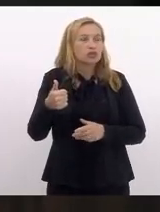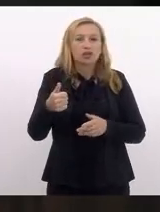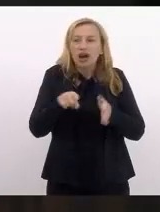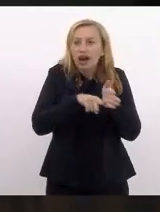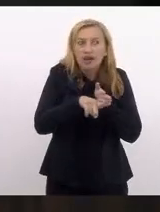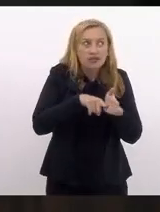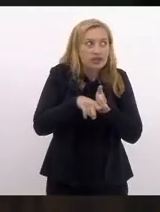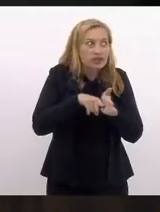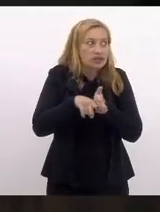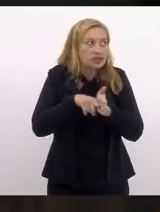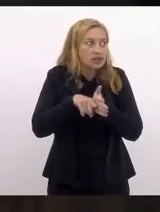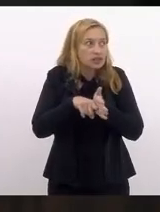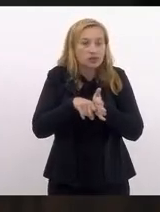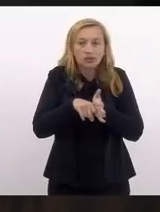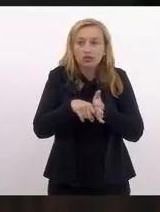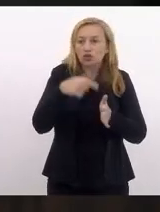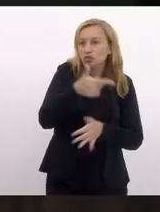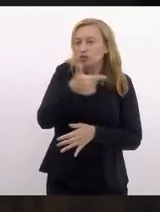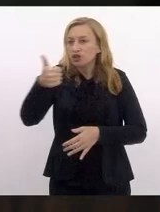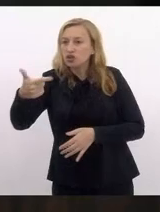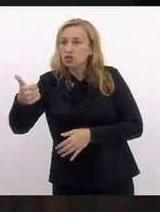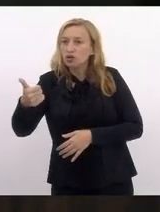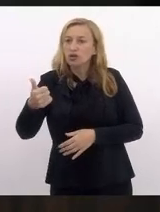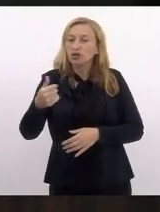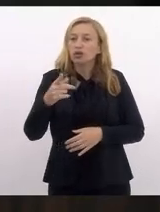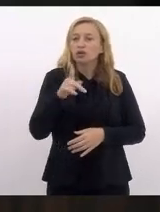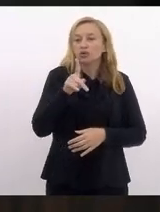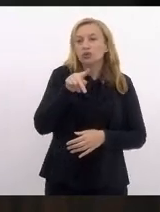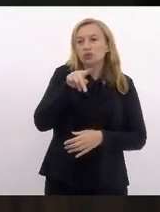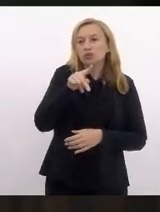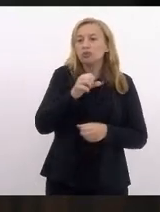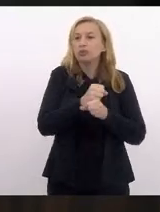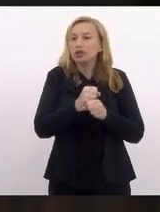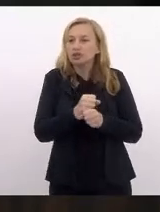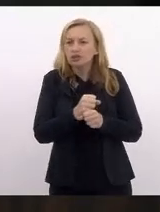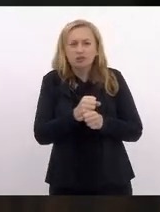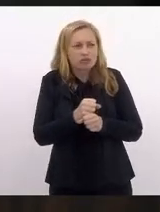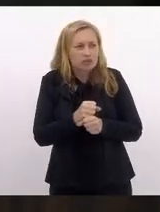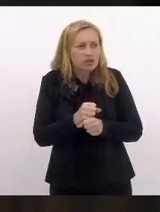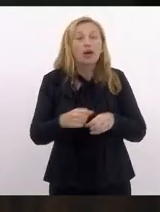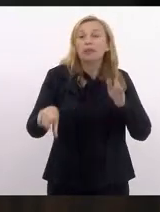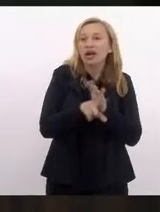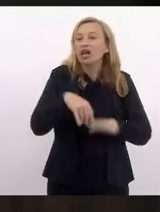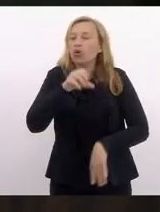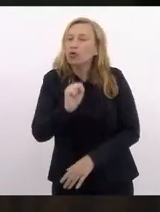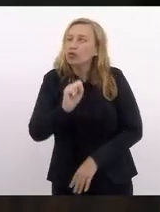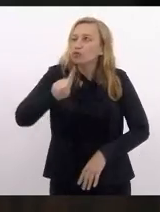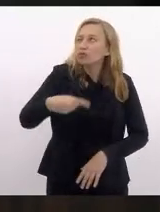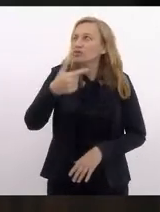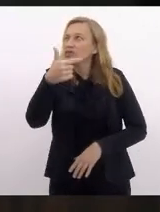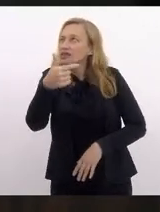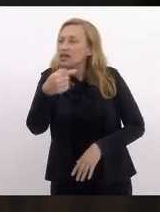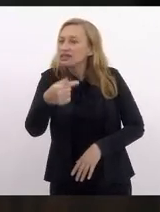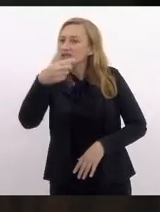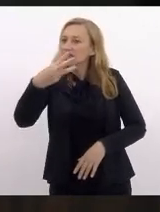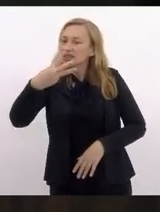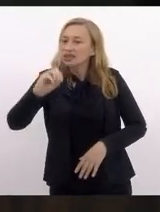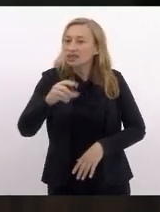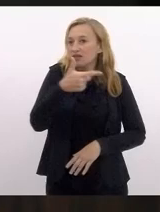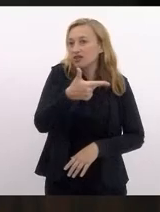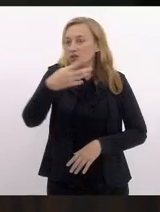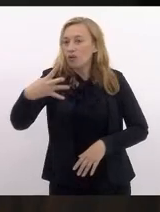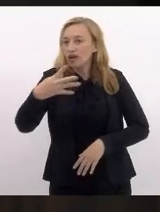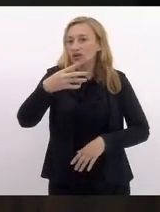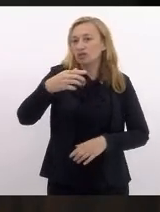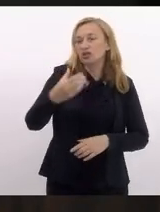revisão de 22022 do plano plurianual 2020 23 instituída pela lei 8730 de